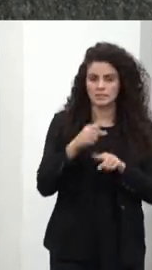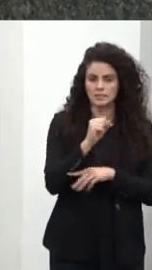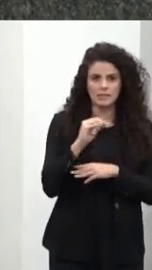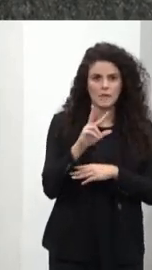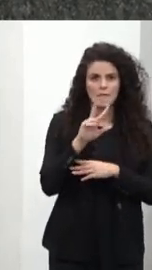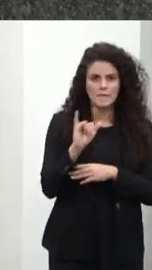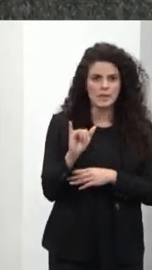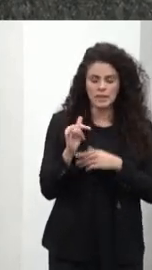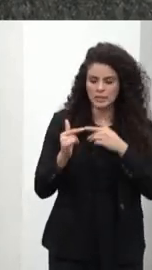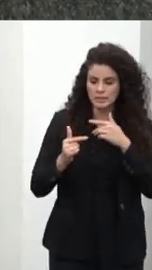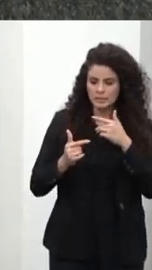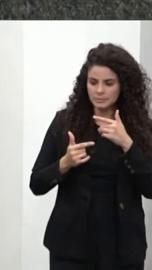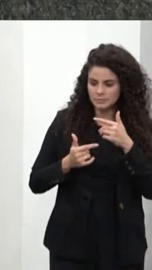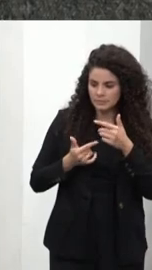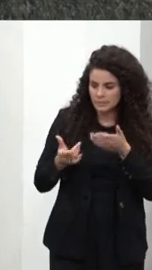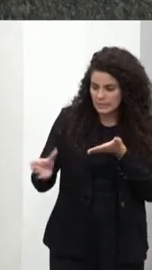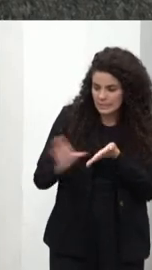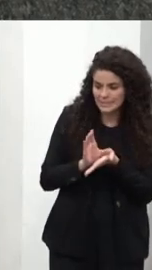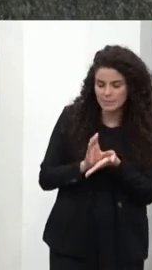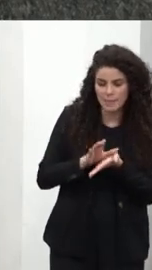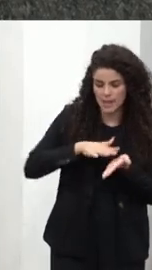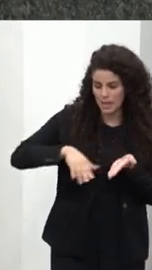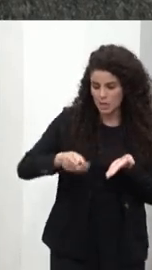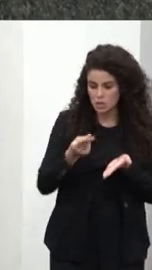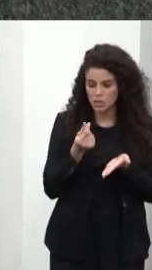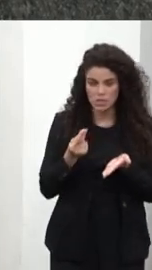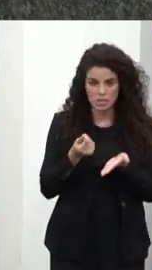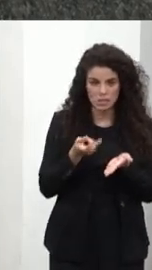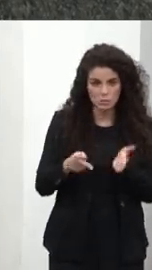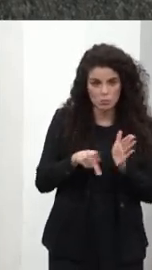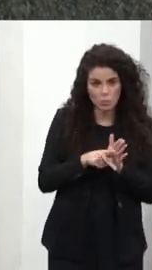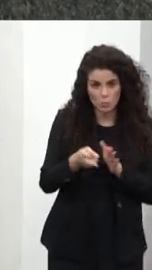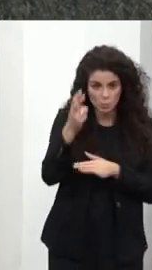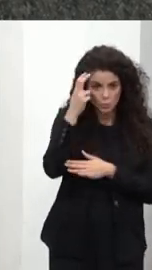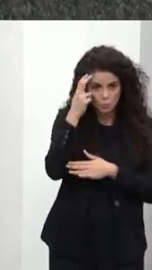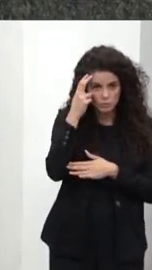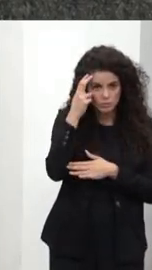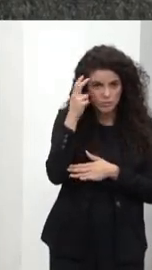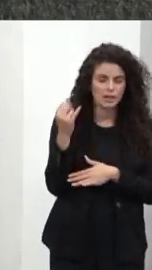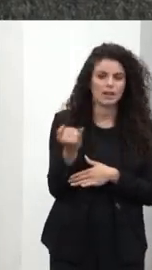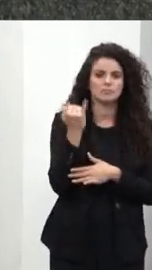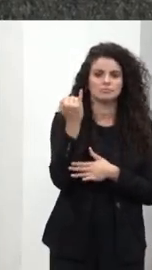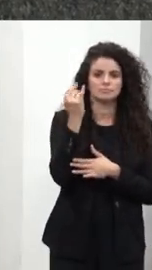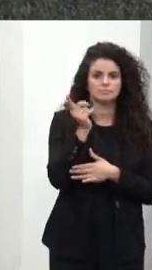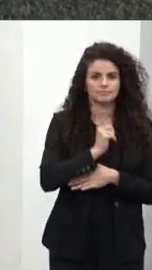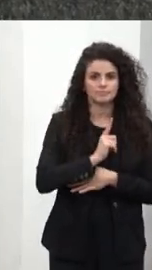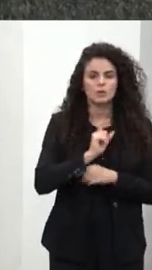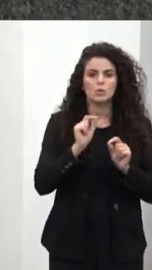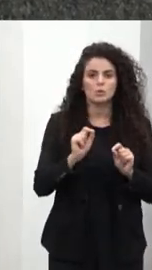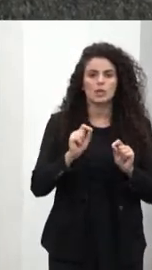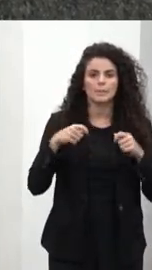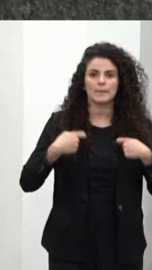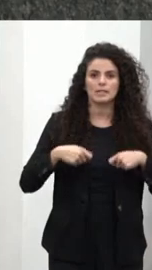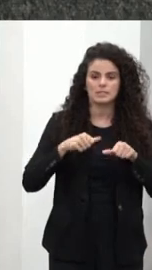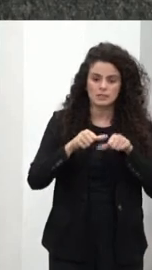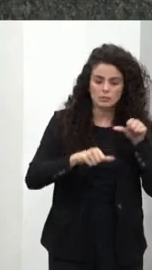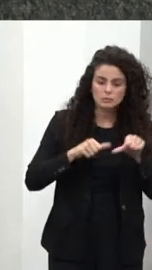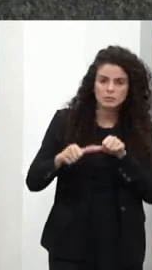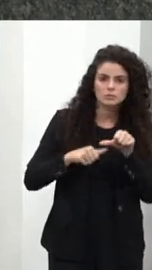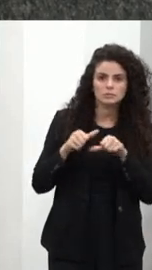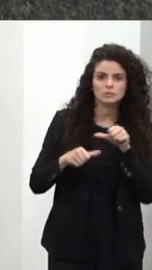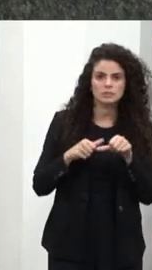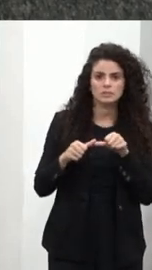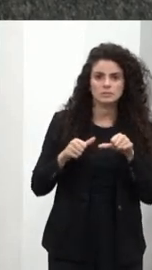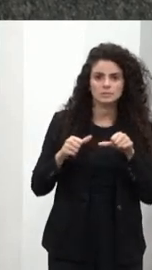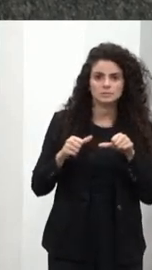dinheiro da cultura O que é que o que que é importante manter o que que é importante já modificar o que que já tem diagnóstico Então